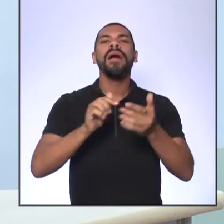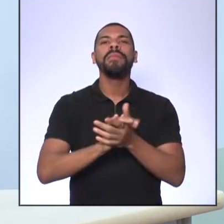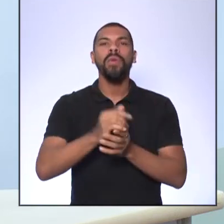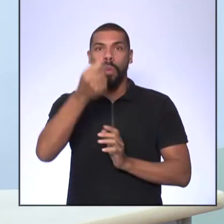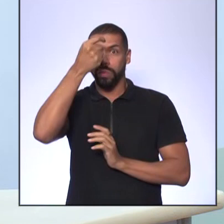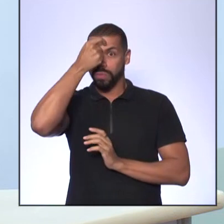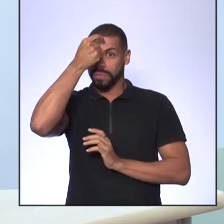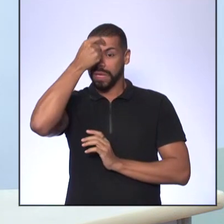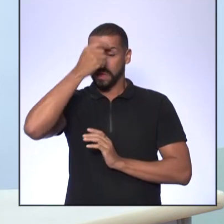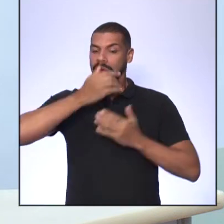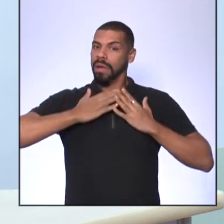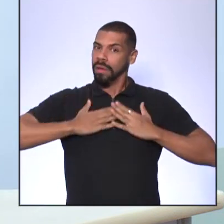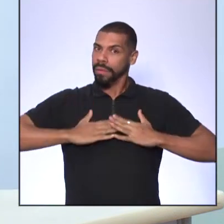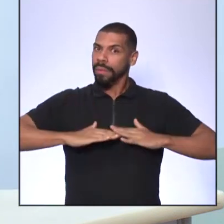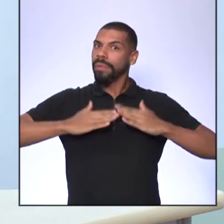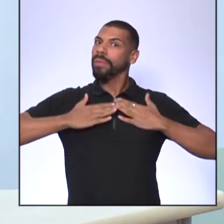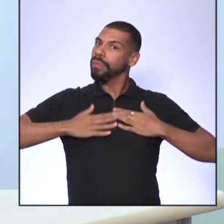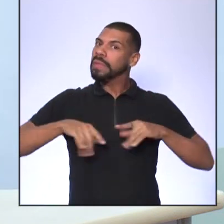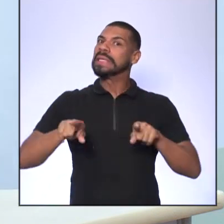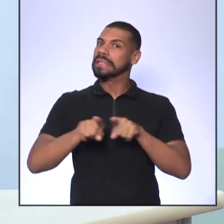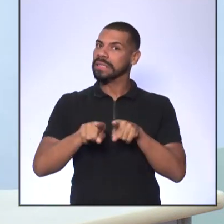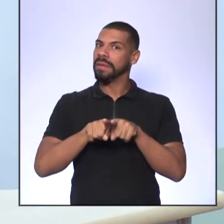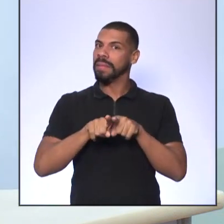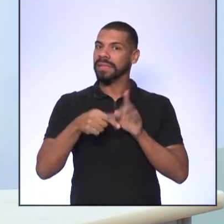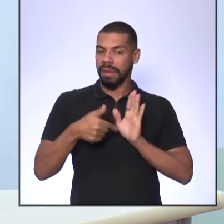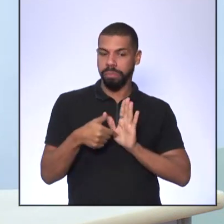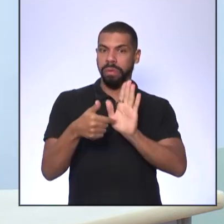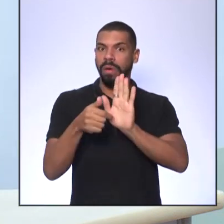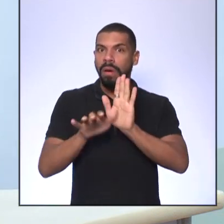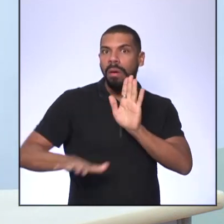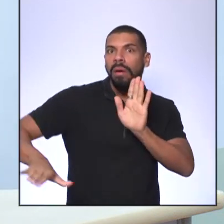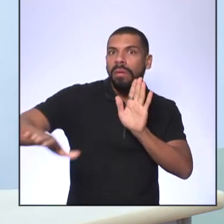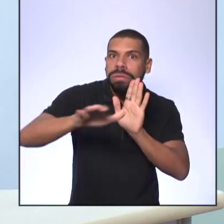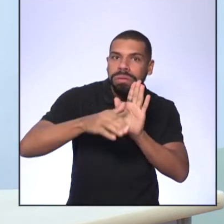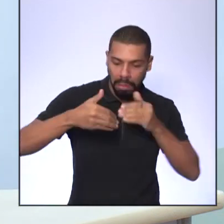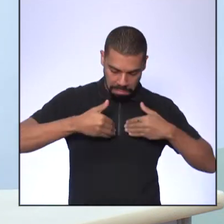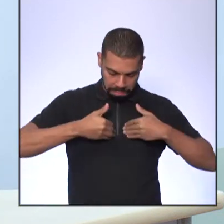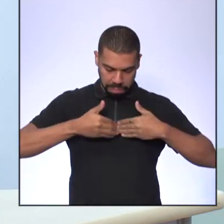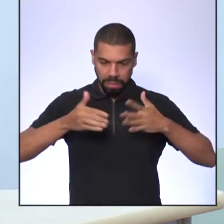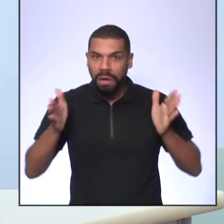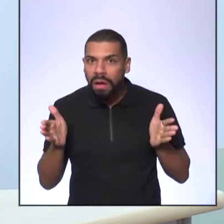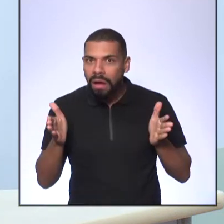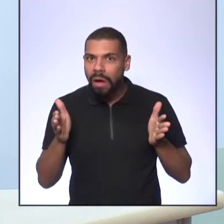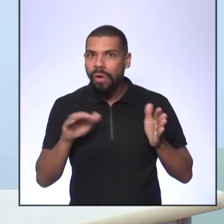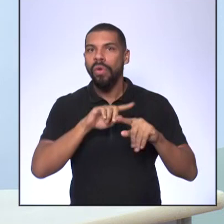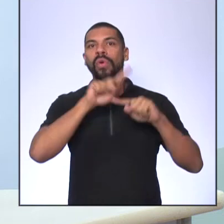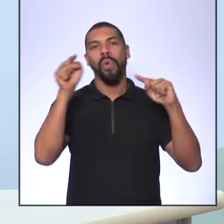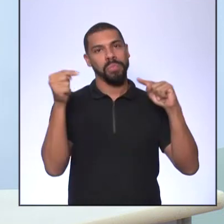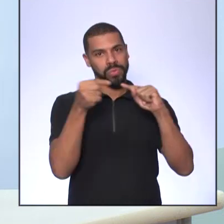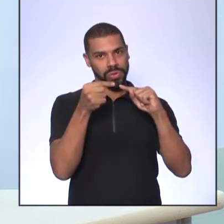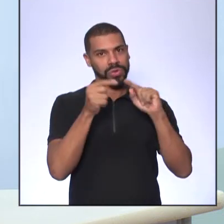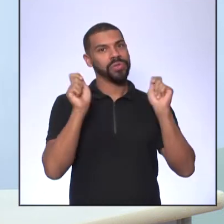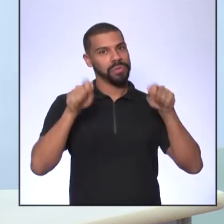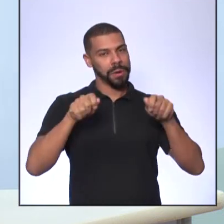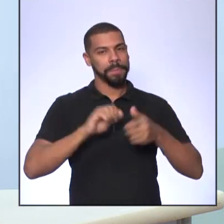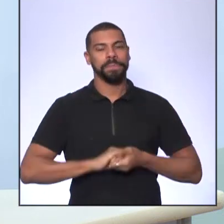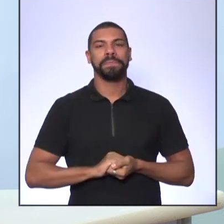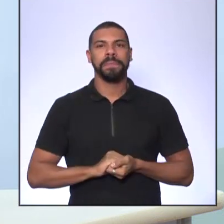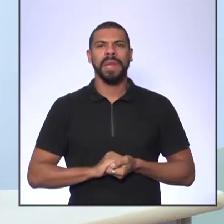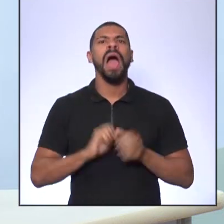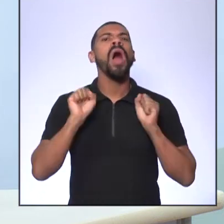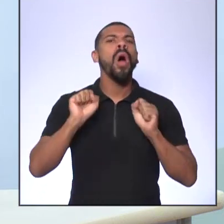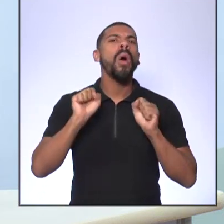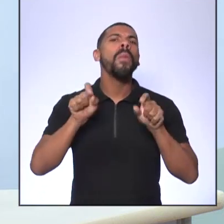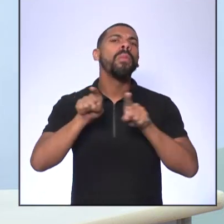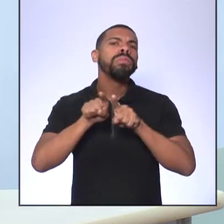consciente, sem nos expor e sem expor o outro, né? Dependendo dos nossos objetivos, né? Então, é possível que a